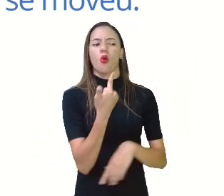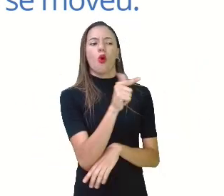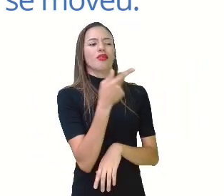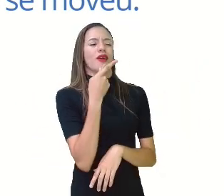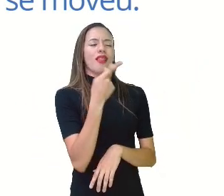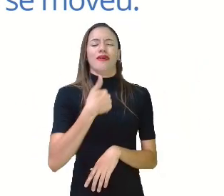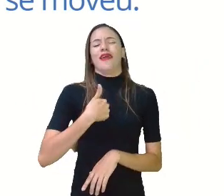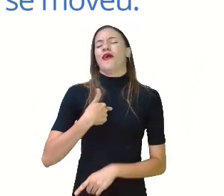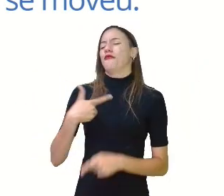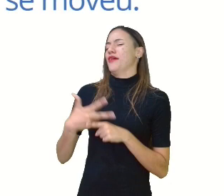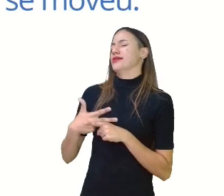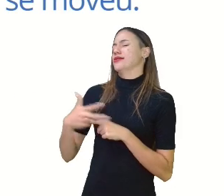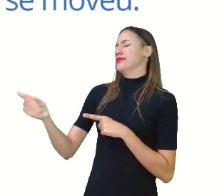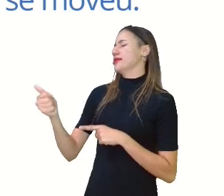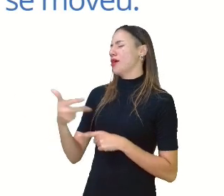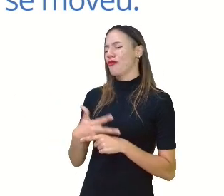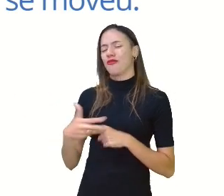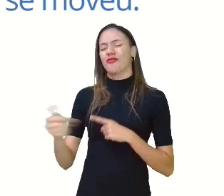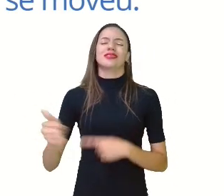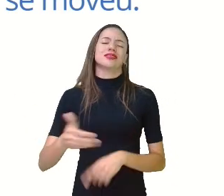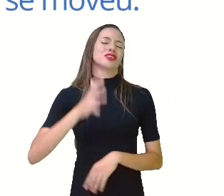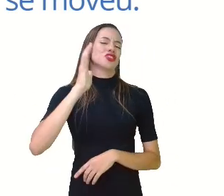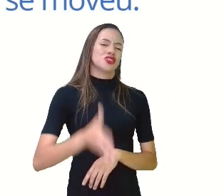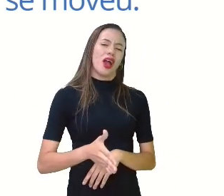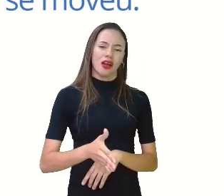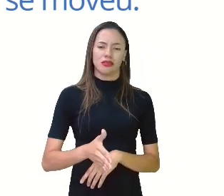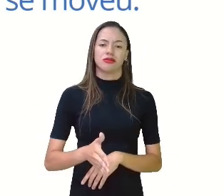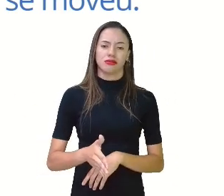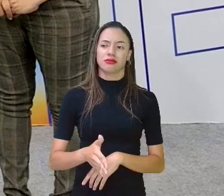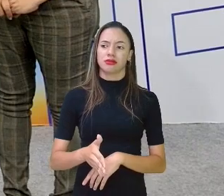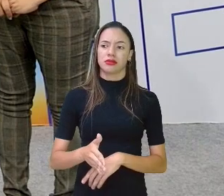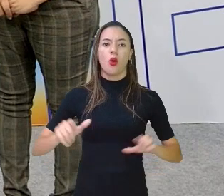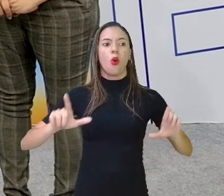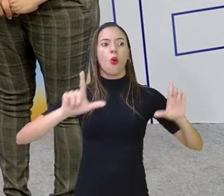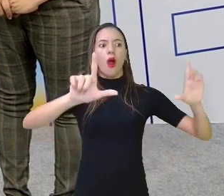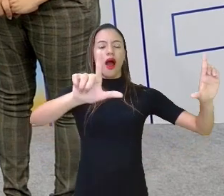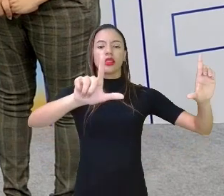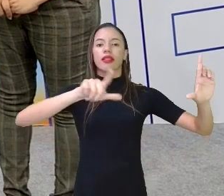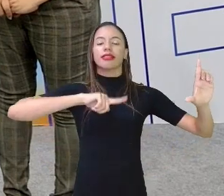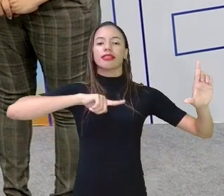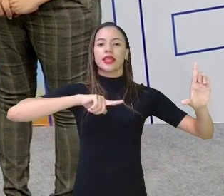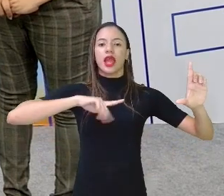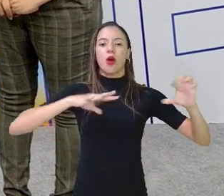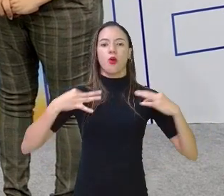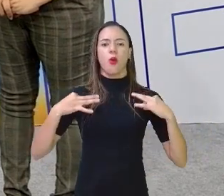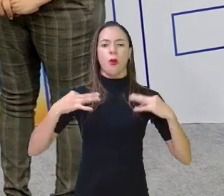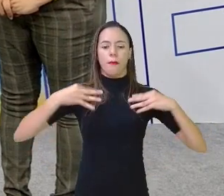já que ele tinha ganho, todo mundo estava dizendo que ele tinha ganho, e o quadro estava lá, coberto